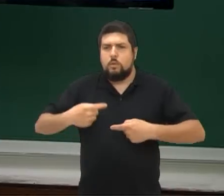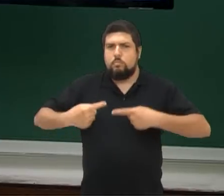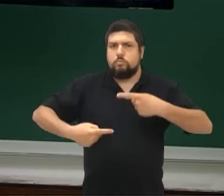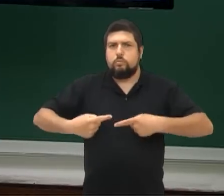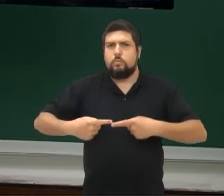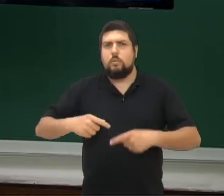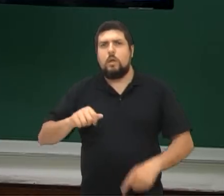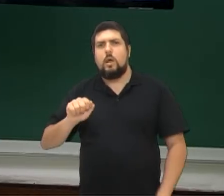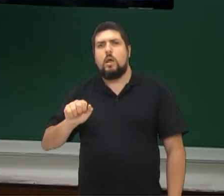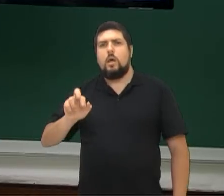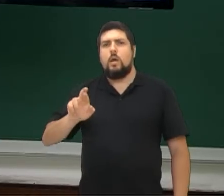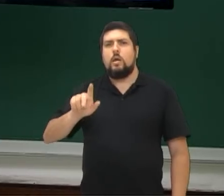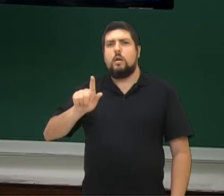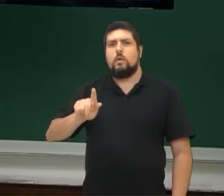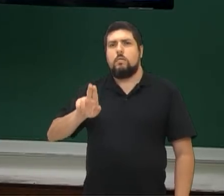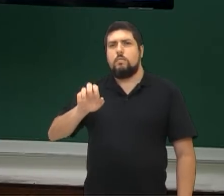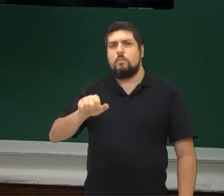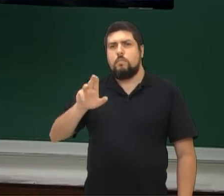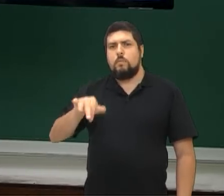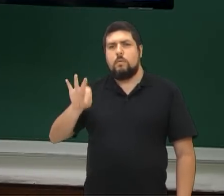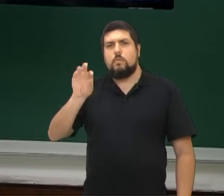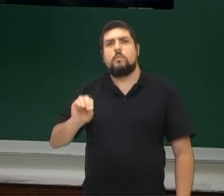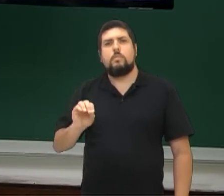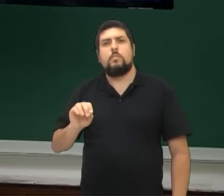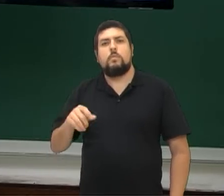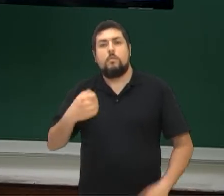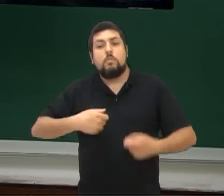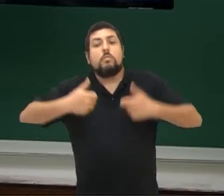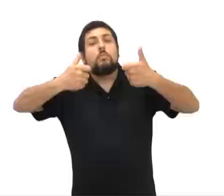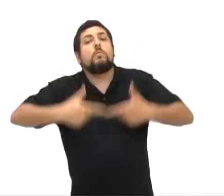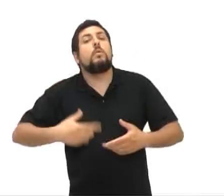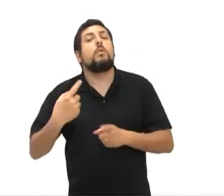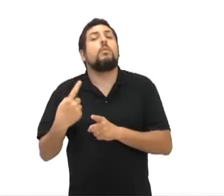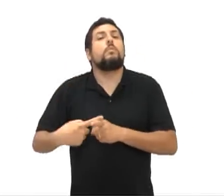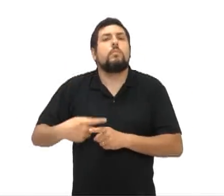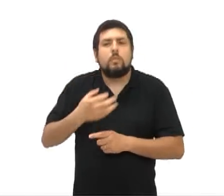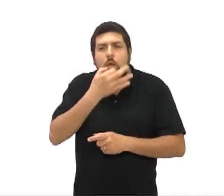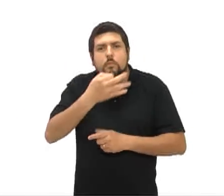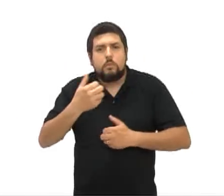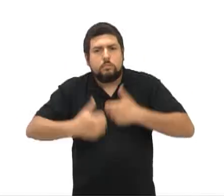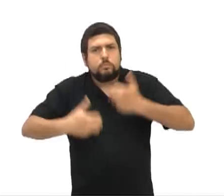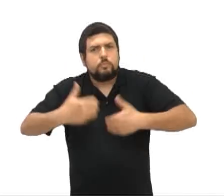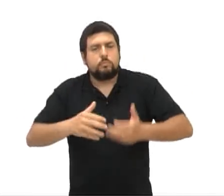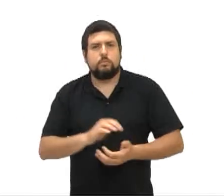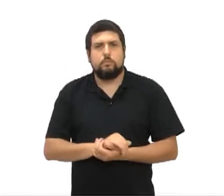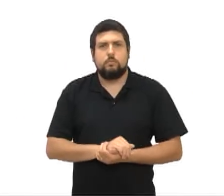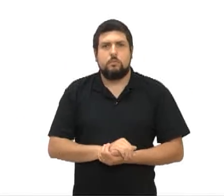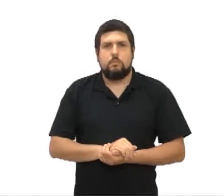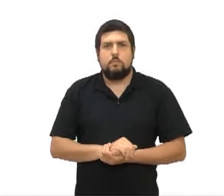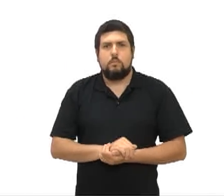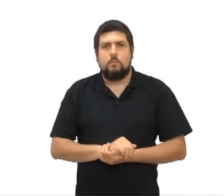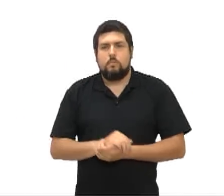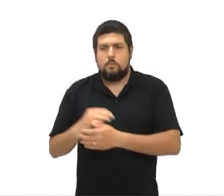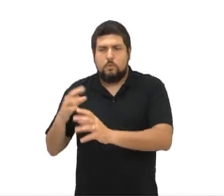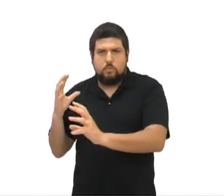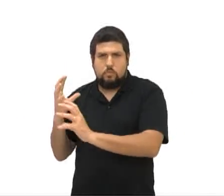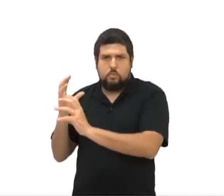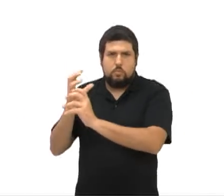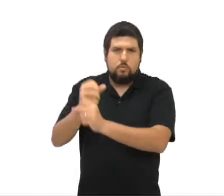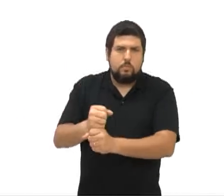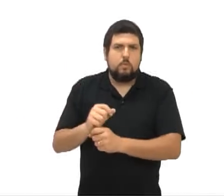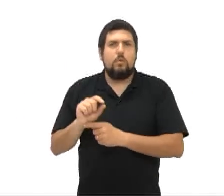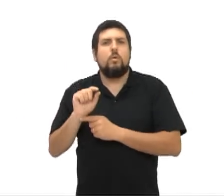que ter argumento para sustentar essa tua opinião, tá? Na conclusão, deve haver uma